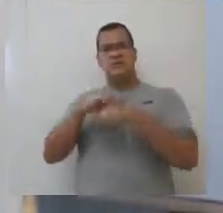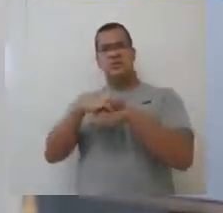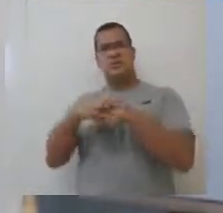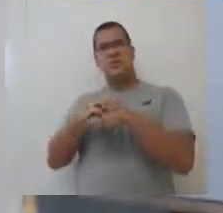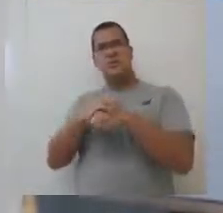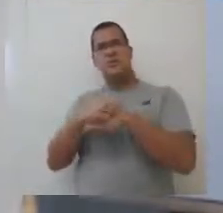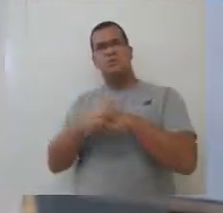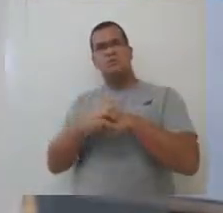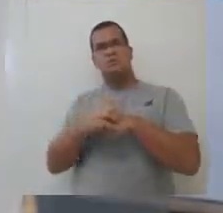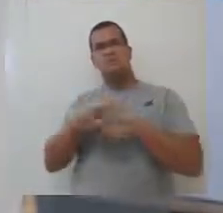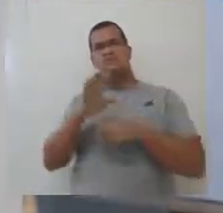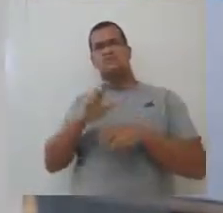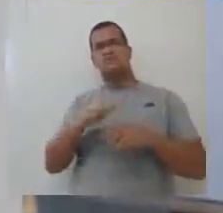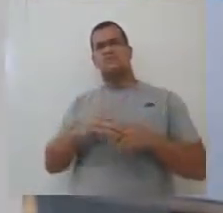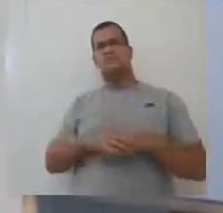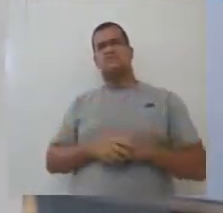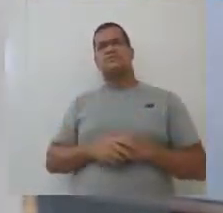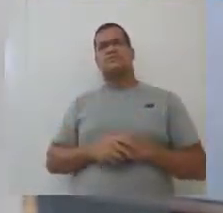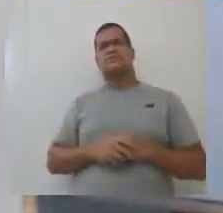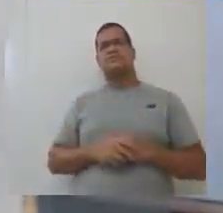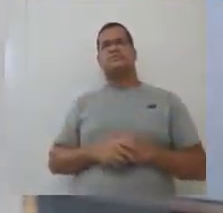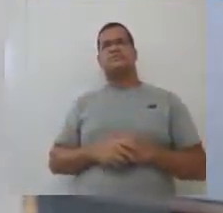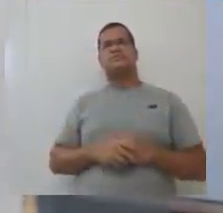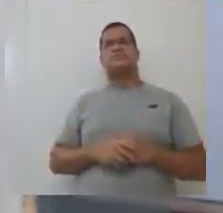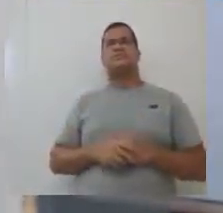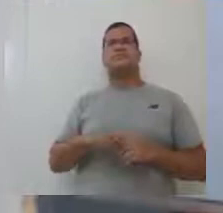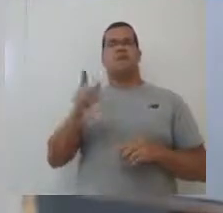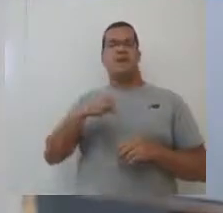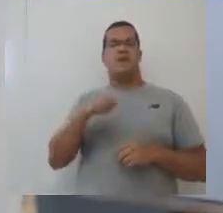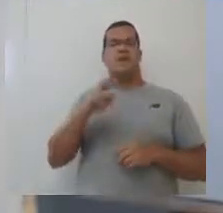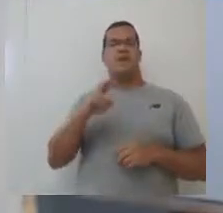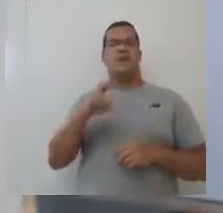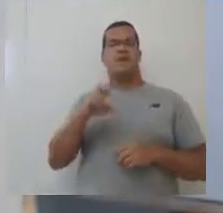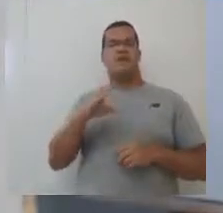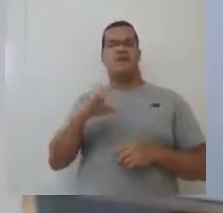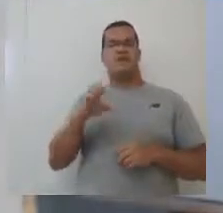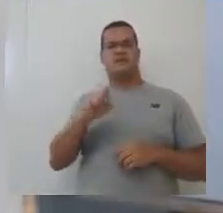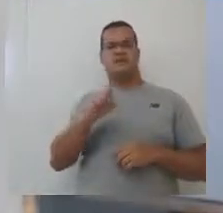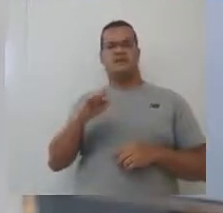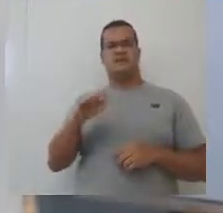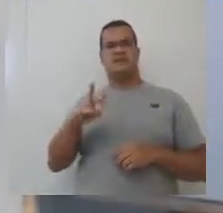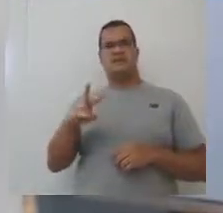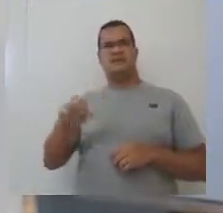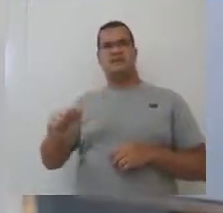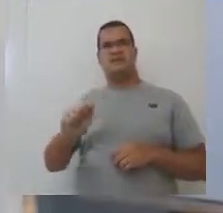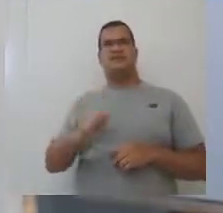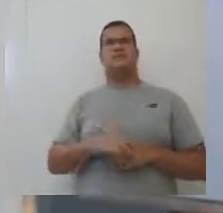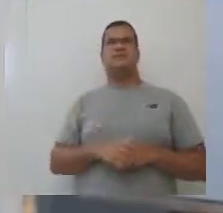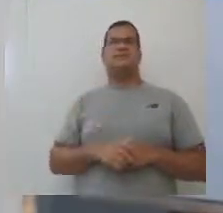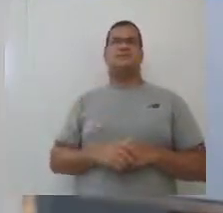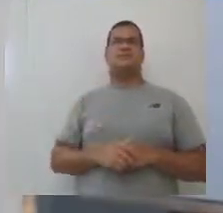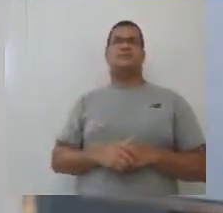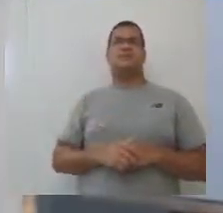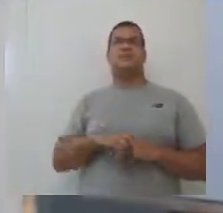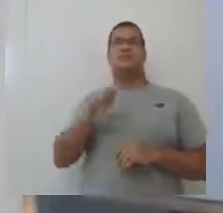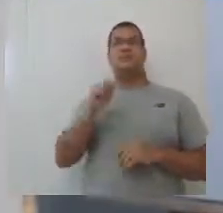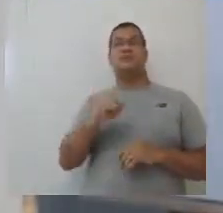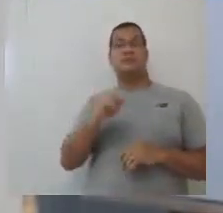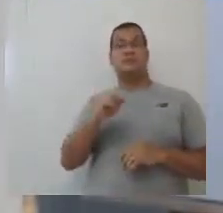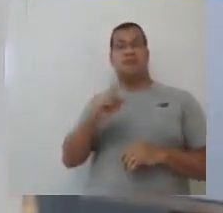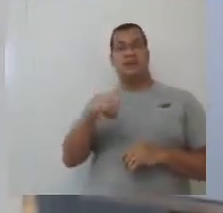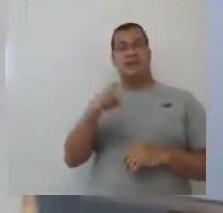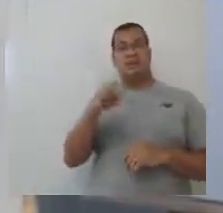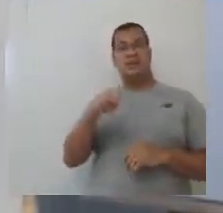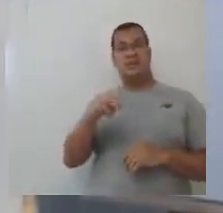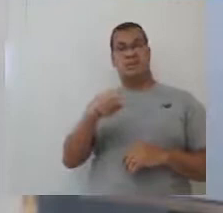Se a lisa é dominante, rugosa é o quê, menino? Isso, ó. Ela é recessiva. Se a lisa é dominante,